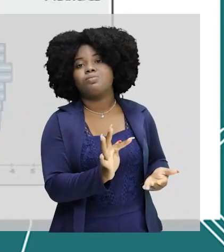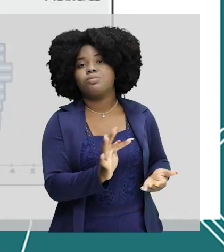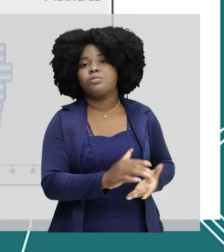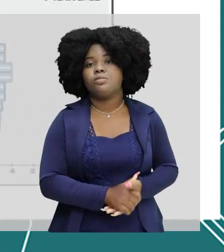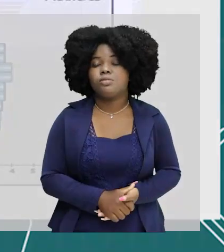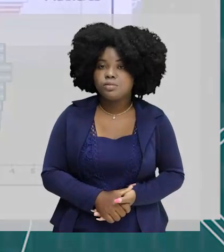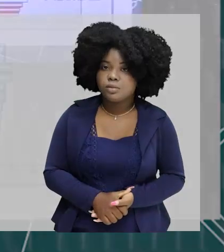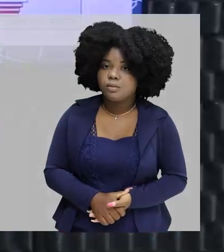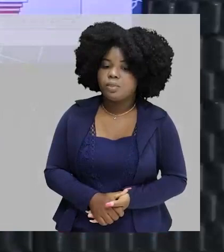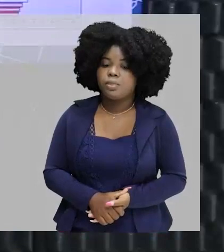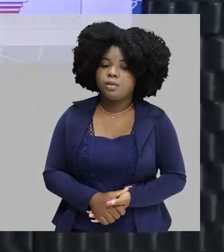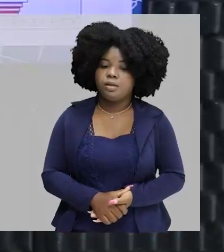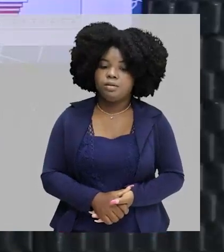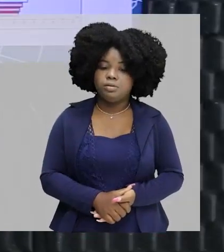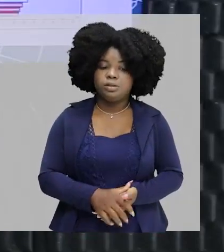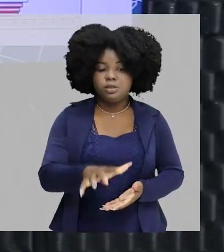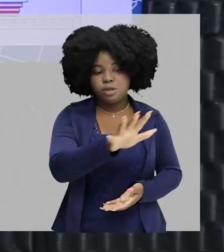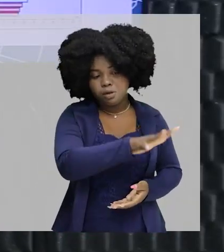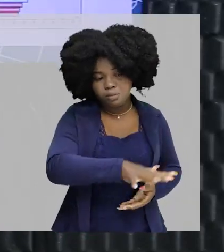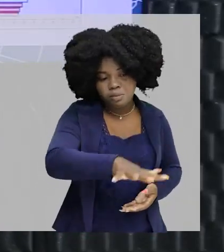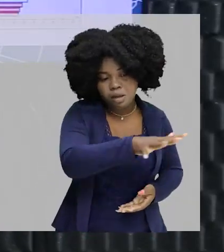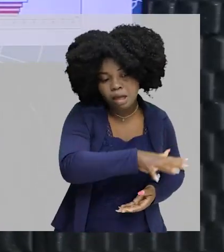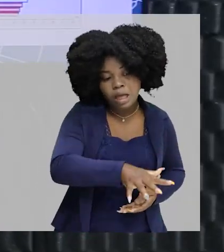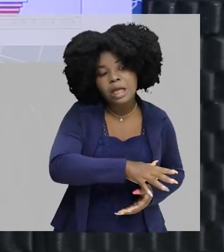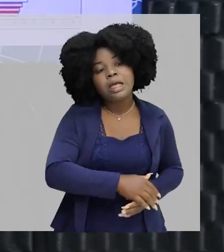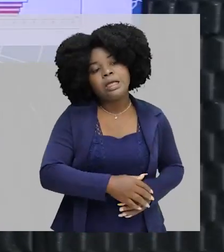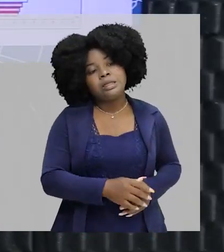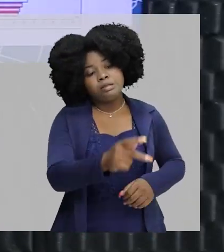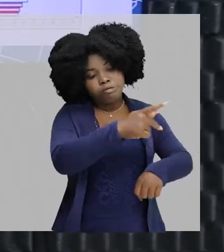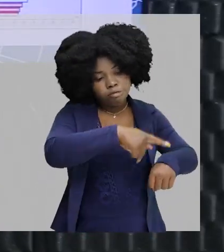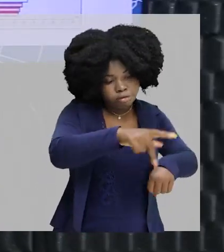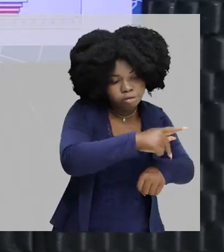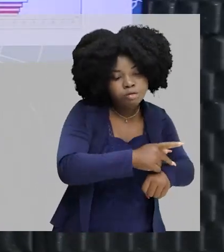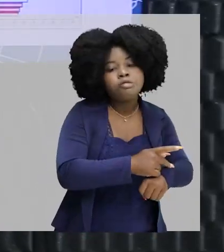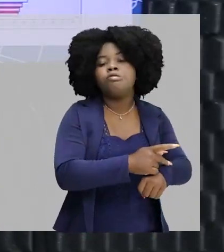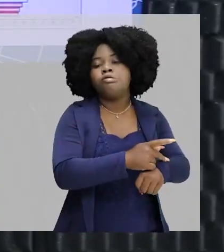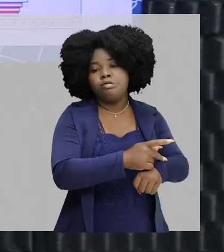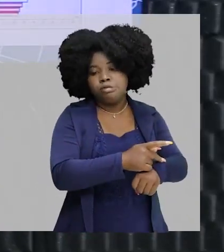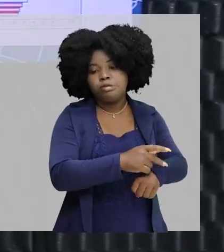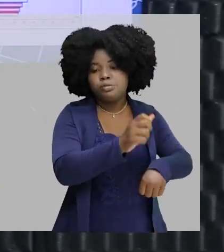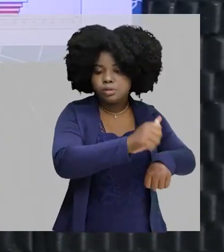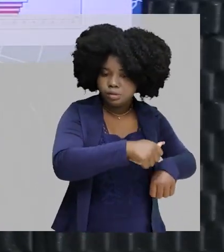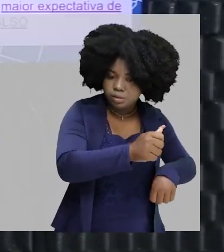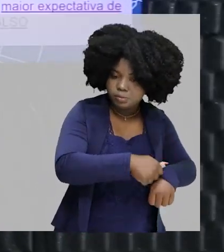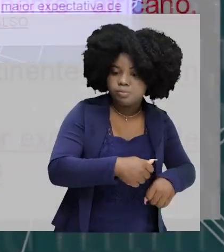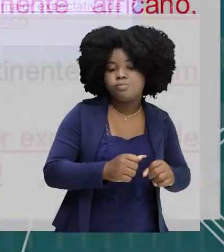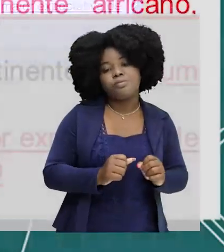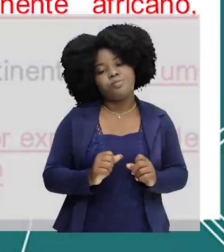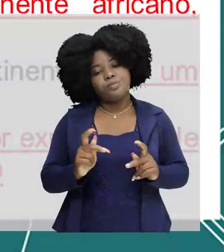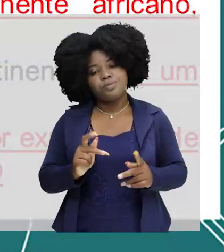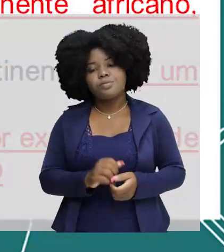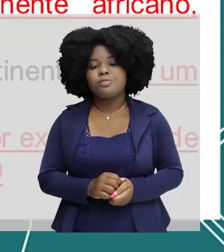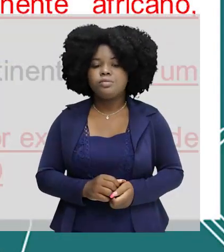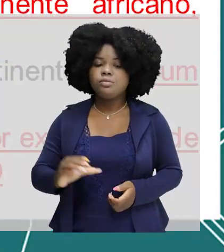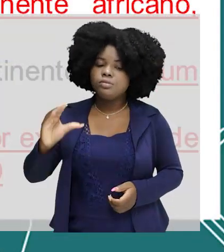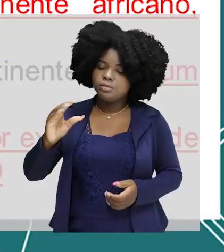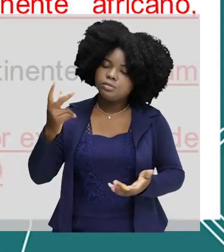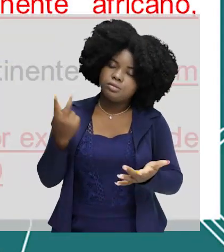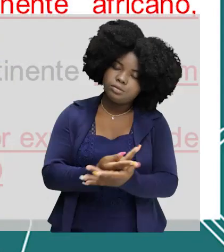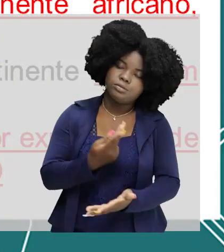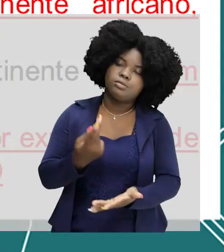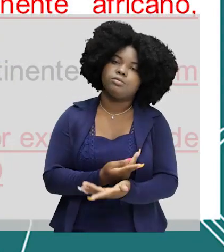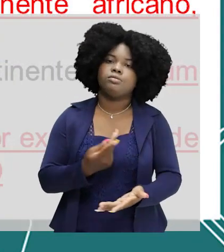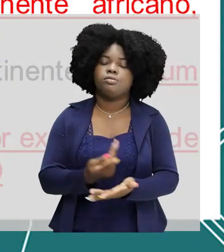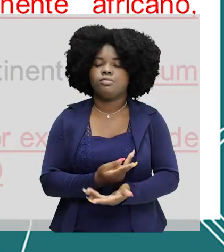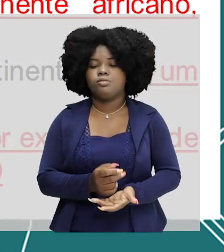africano, que é uma região de países emergentes, como a África do Sul, e subdesenvolvida em grande parte. Né? Então, a letra C